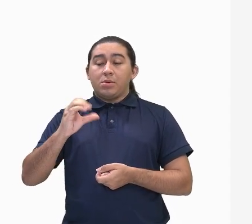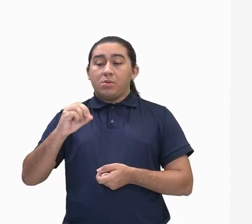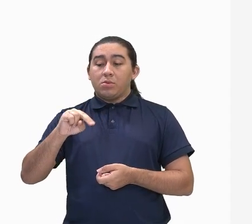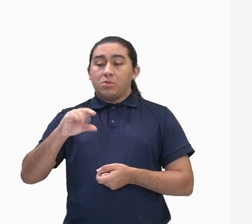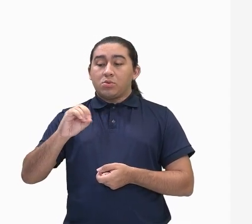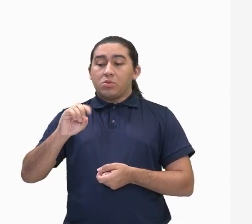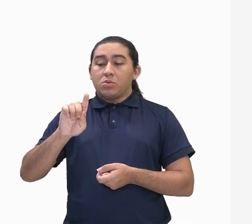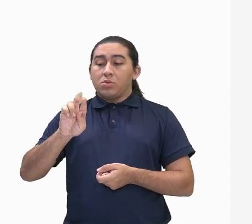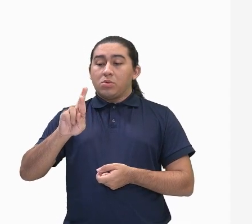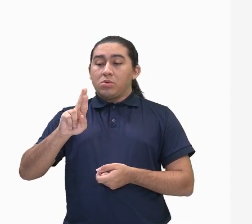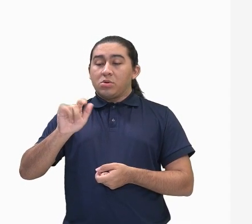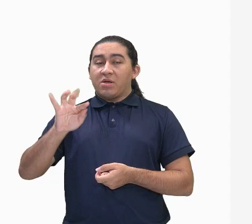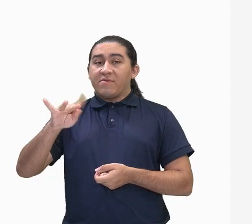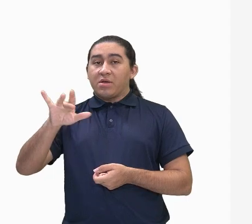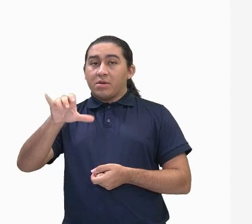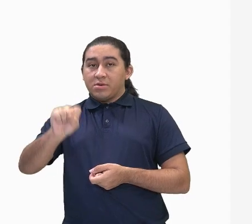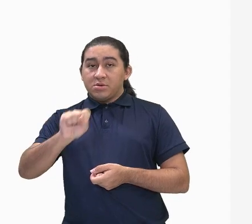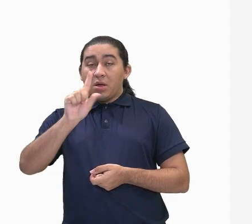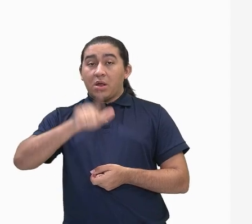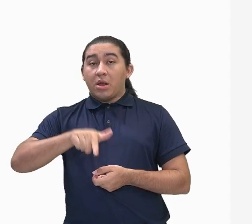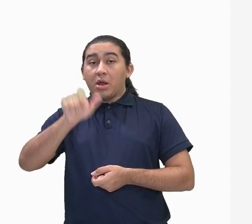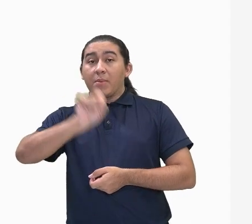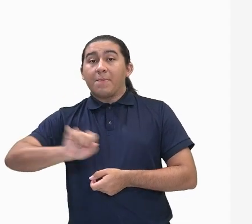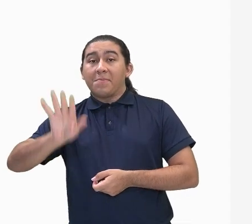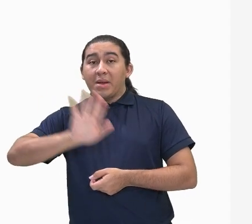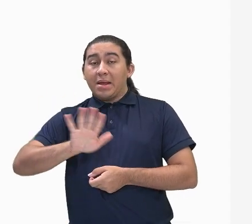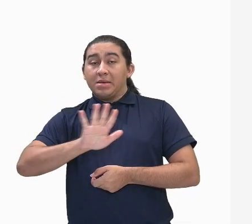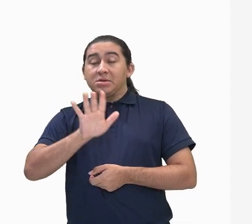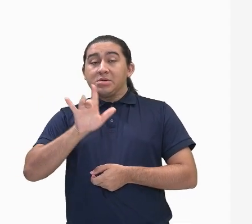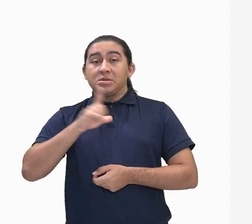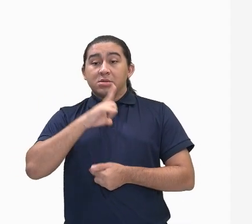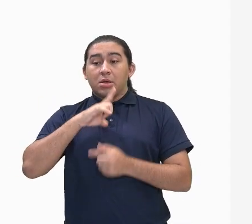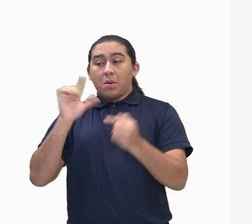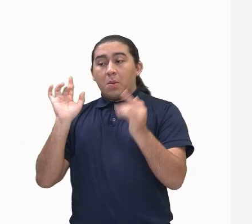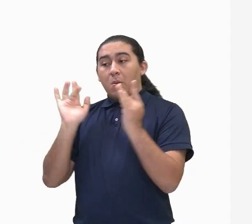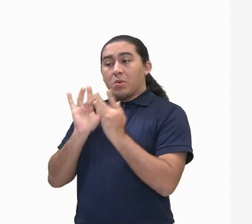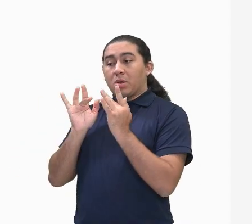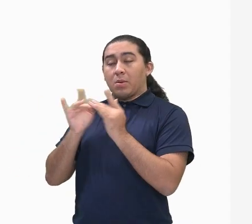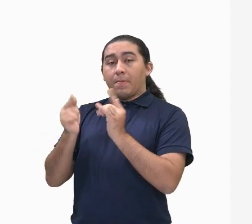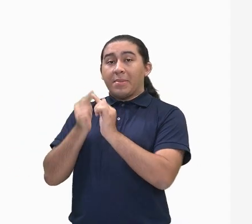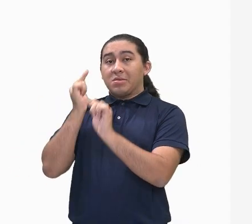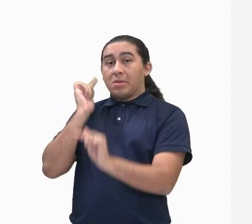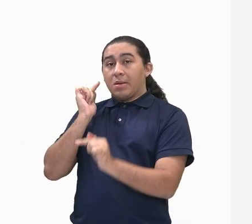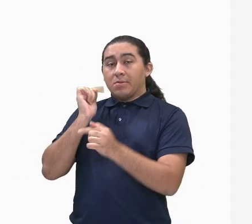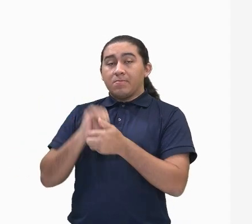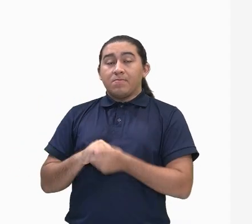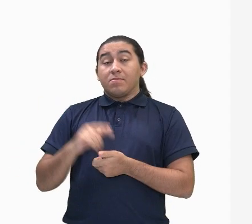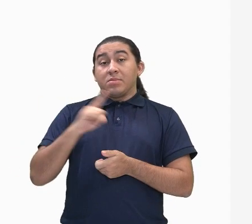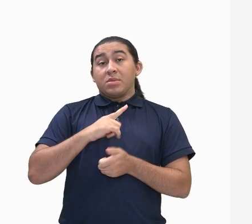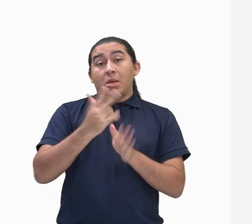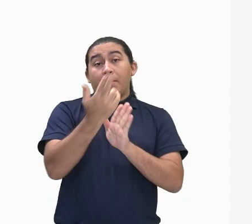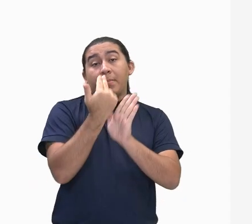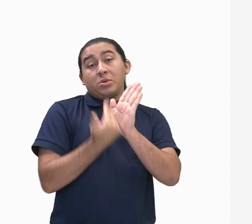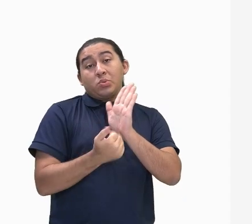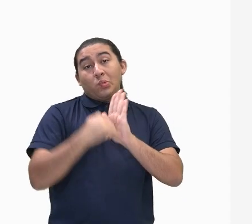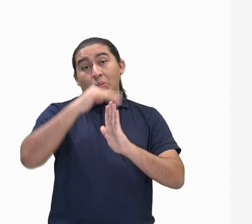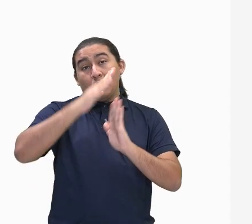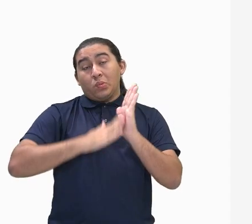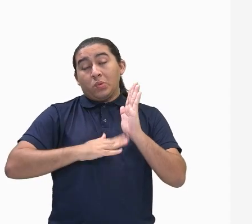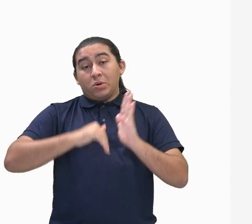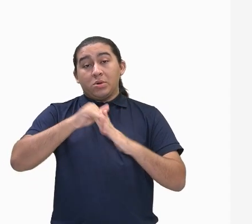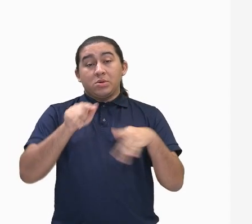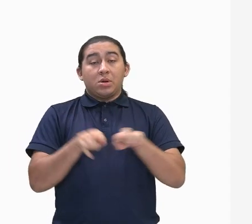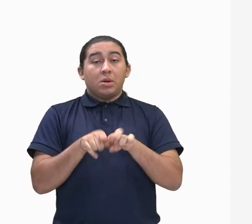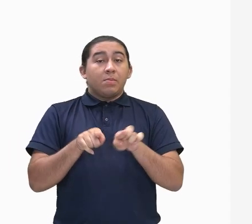as imagens que retratam o passado. E elas incluem pinturas e desenhos, né, obras de